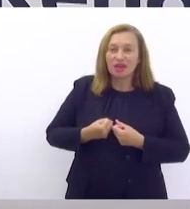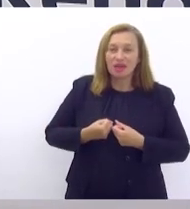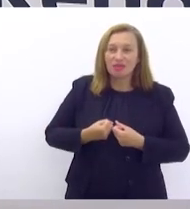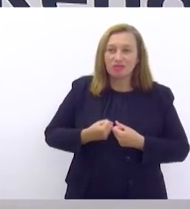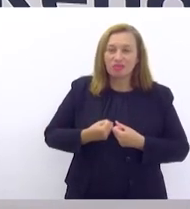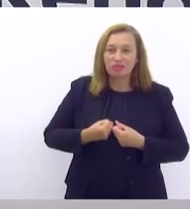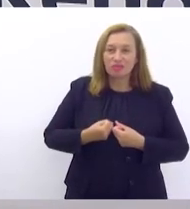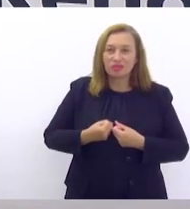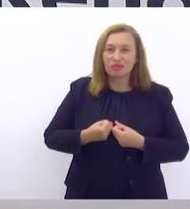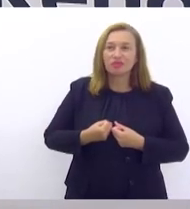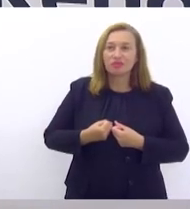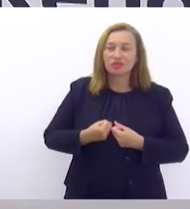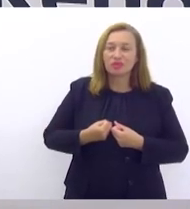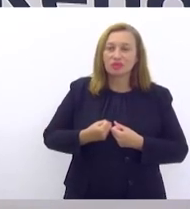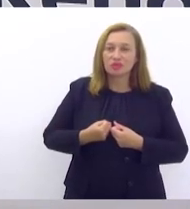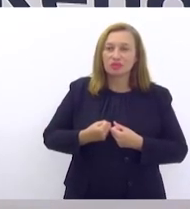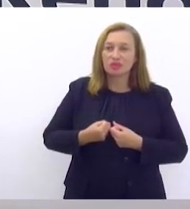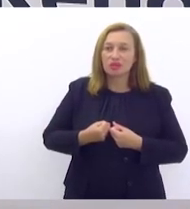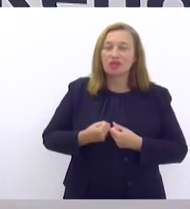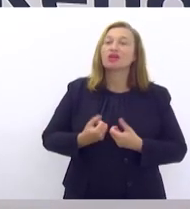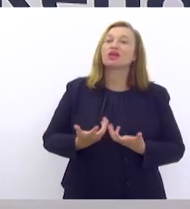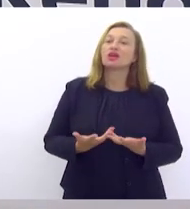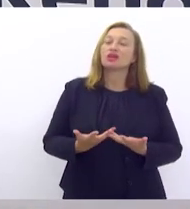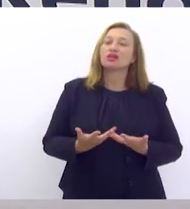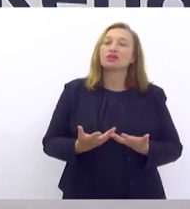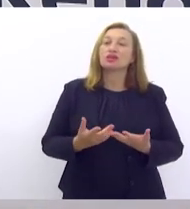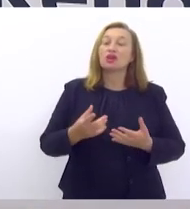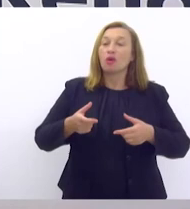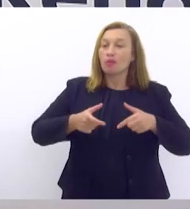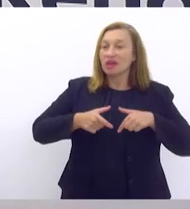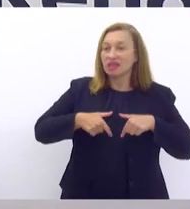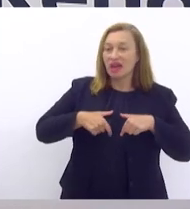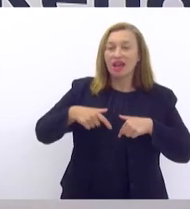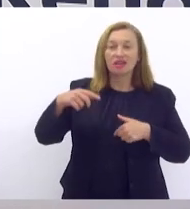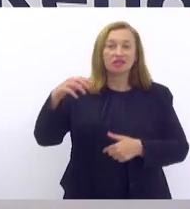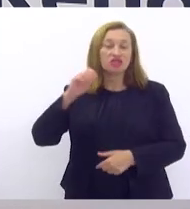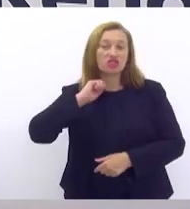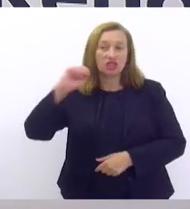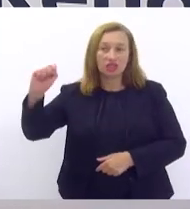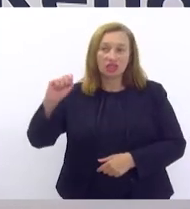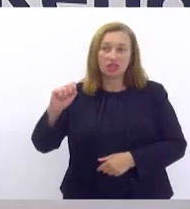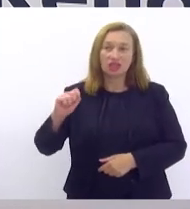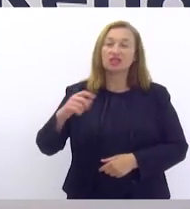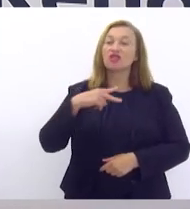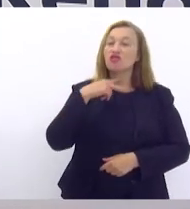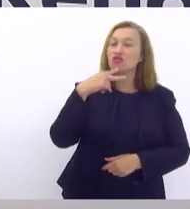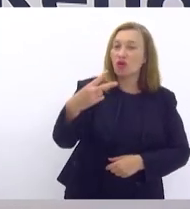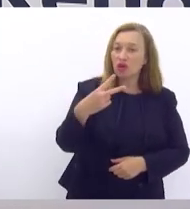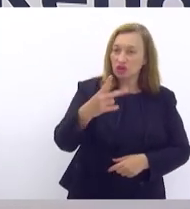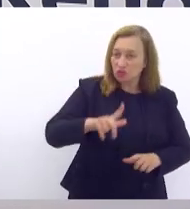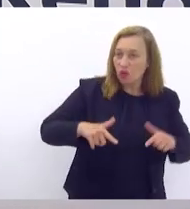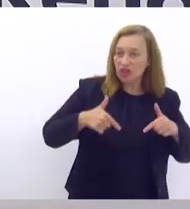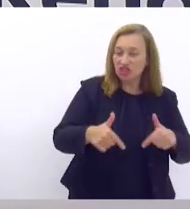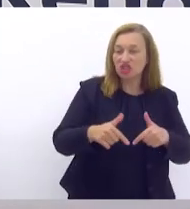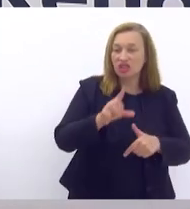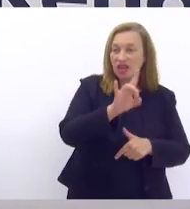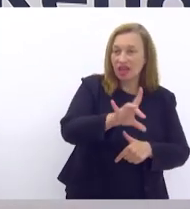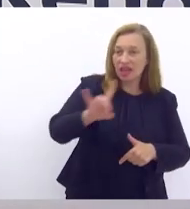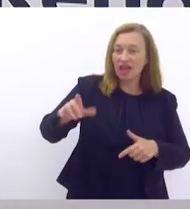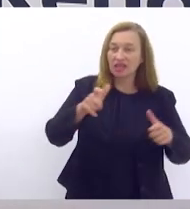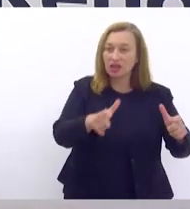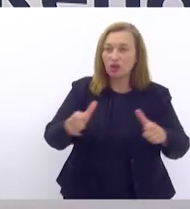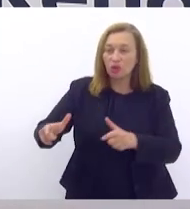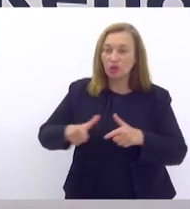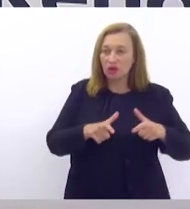esta comenda, né, da medalha Tiradentes, para ser, de fato, voz ativa em cada lugar.